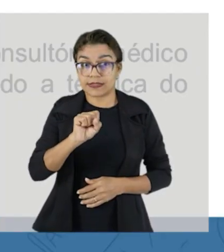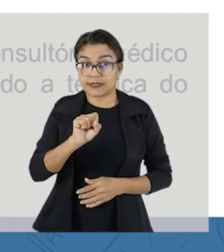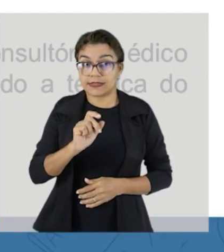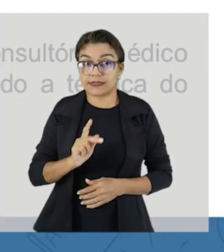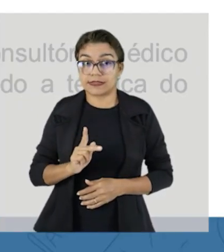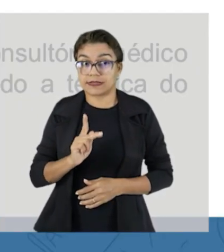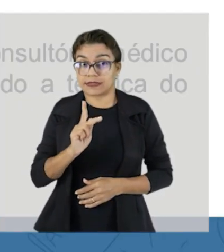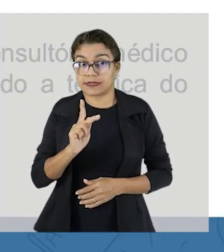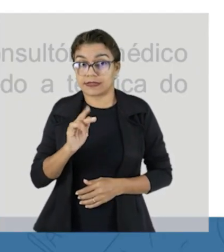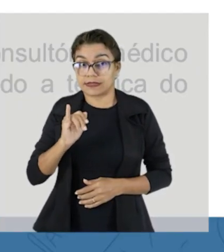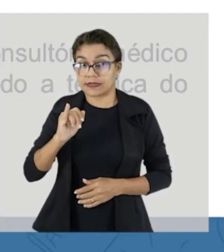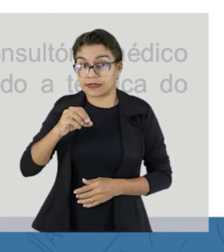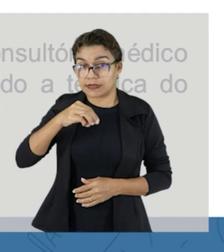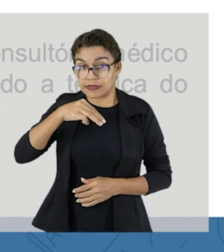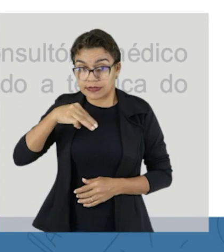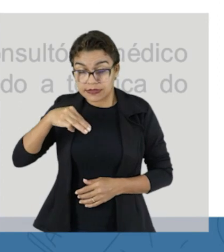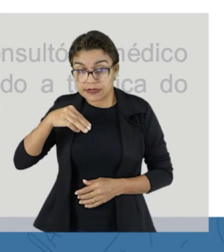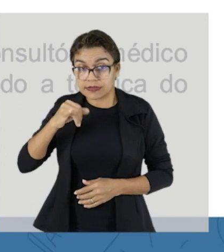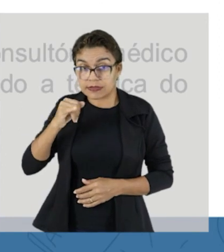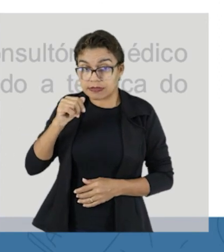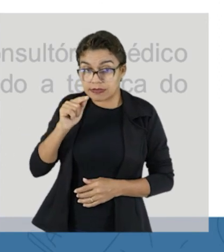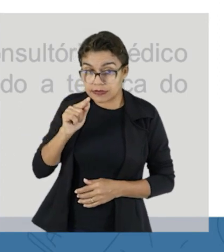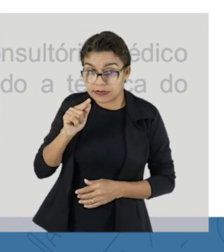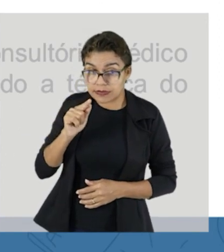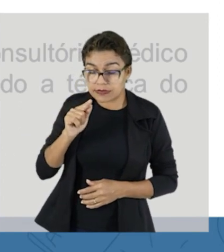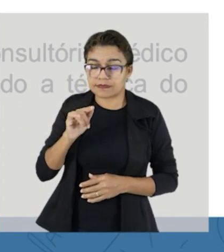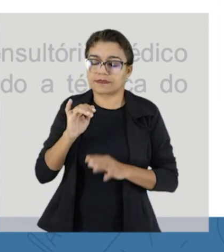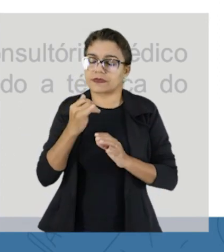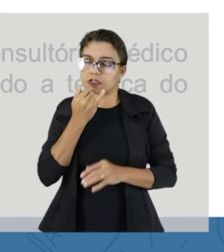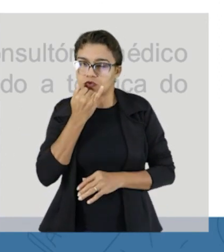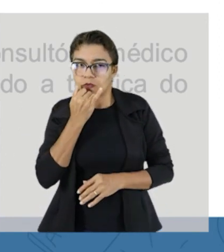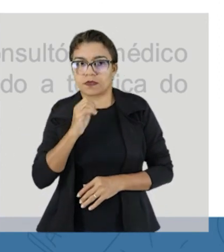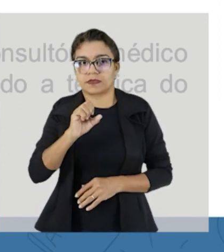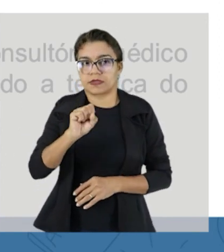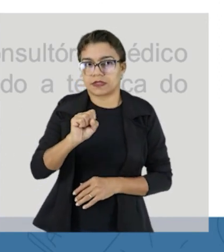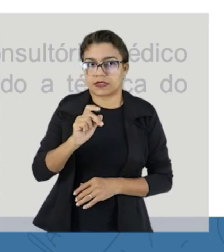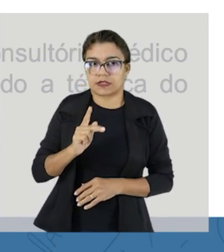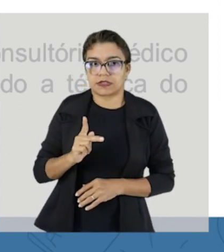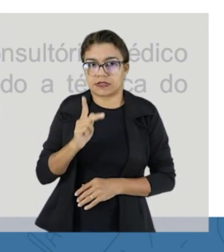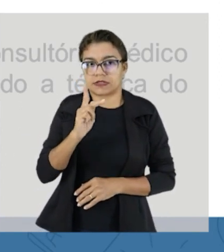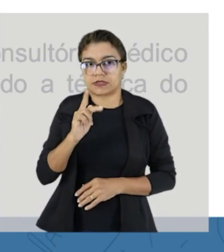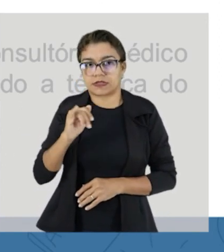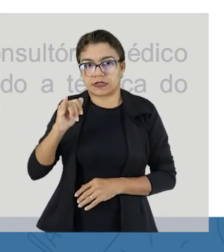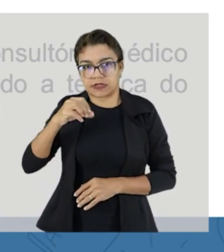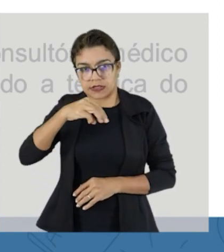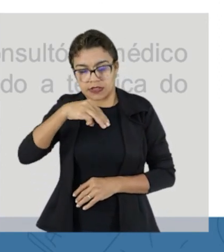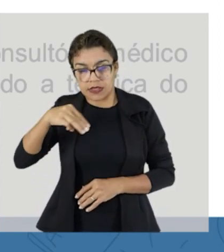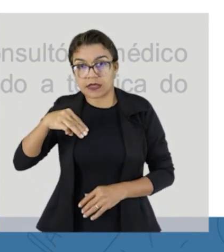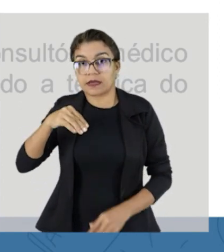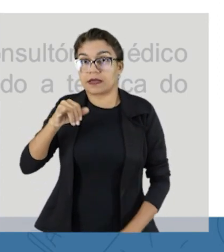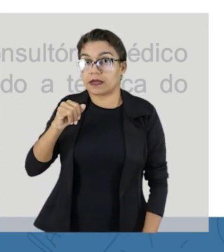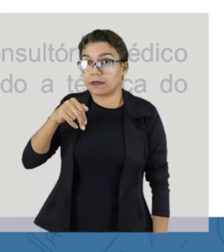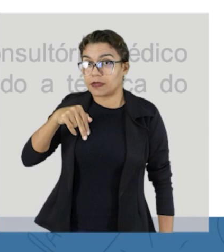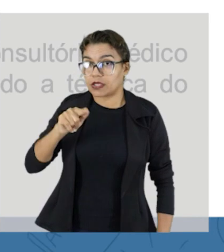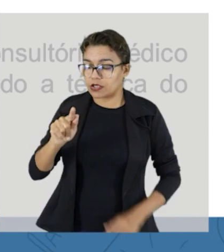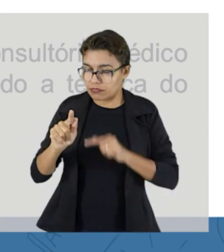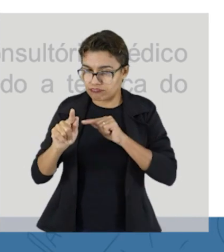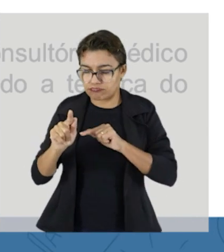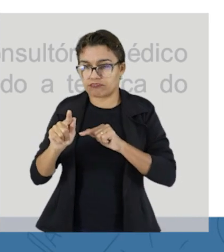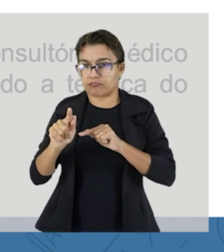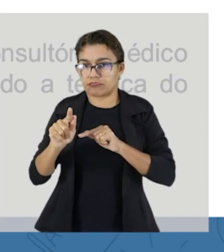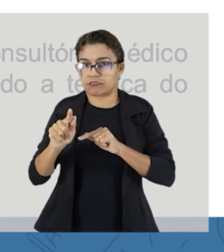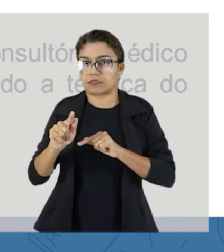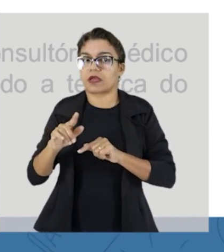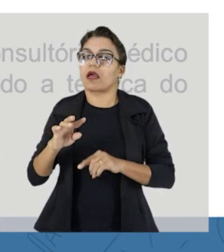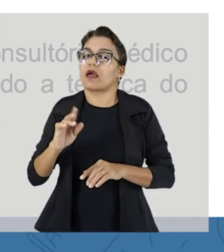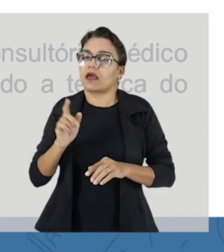tá? Por sua vez, que é o mesmo scanner, é uma estratégia que também ajuda a ler o texto mais rápido. Mas nesta